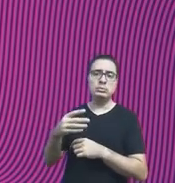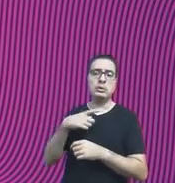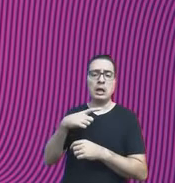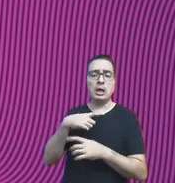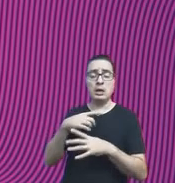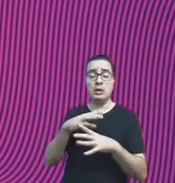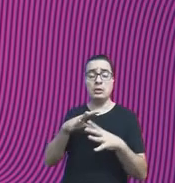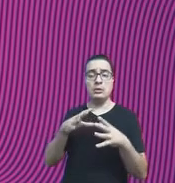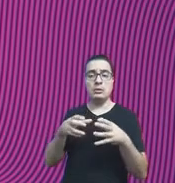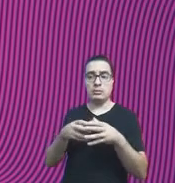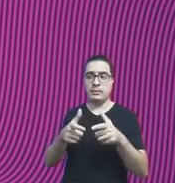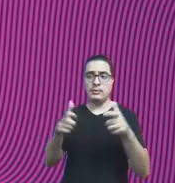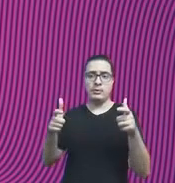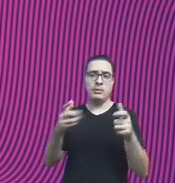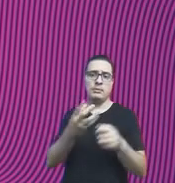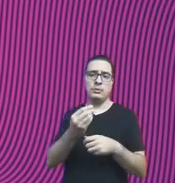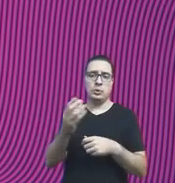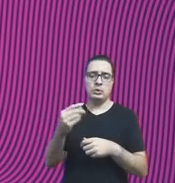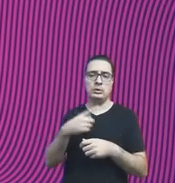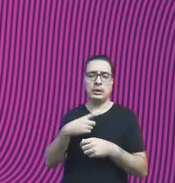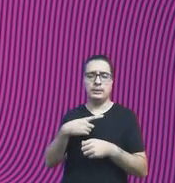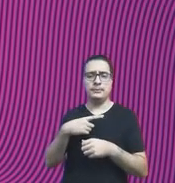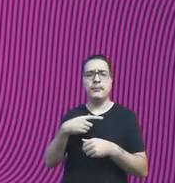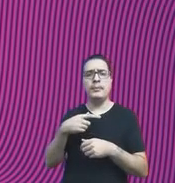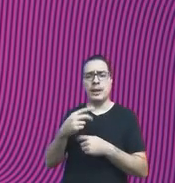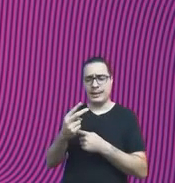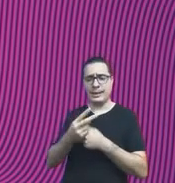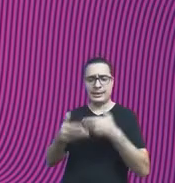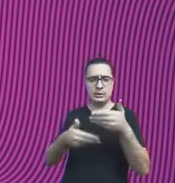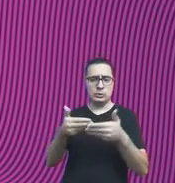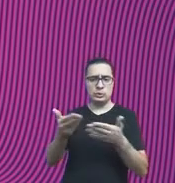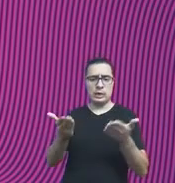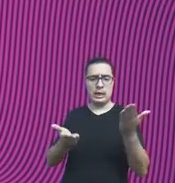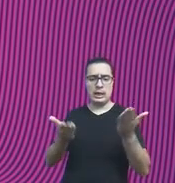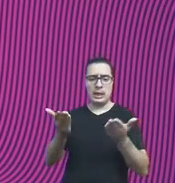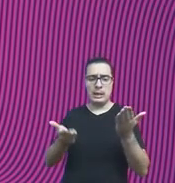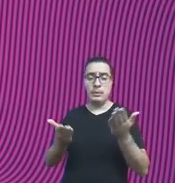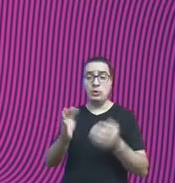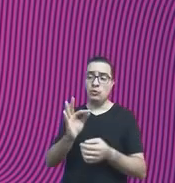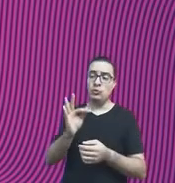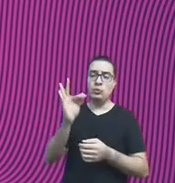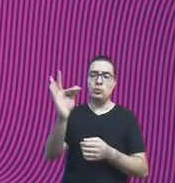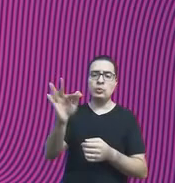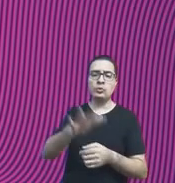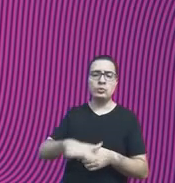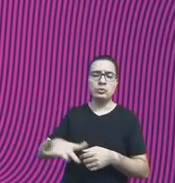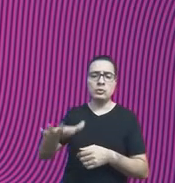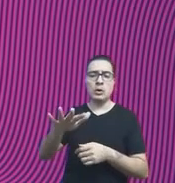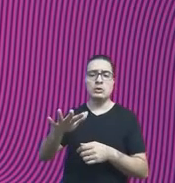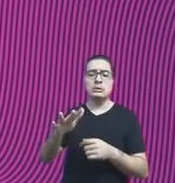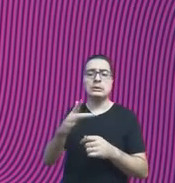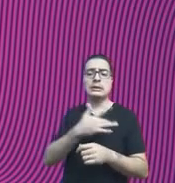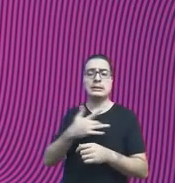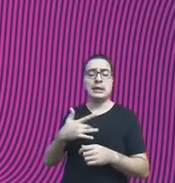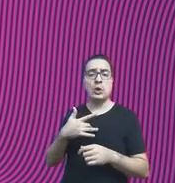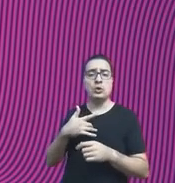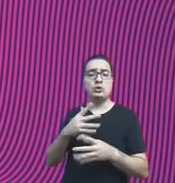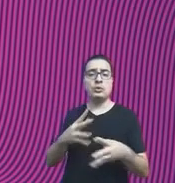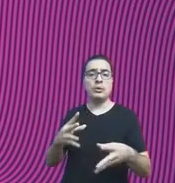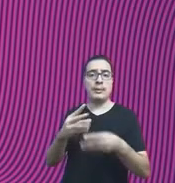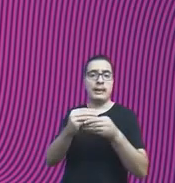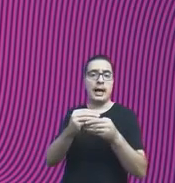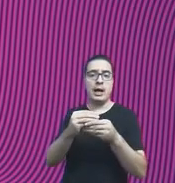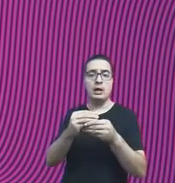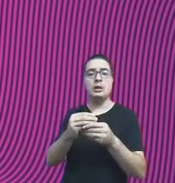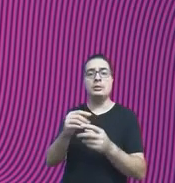bastante. Para tratar desse assunto de equilíbrio e de futuro do nosso setor na área de saúde suplementar, nós trouxemos hoje dois